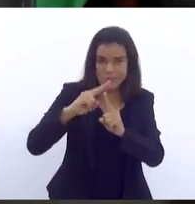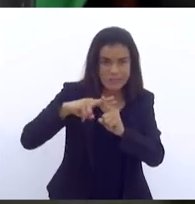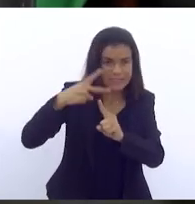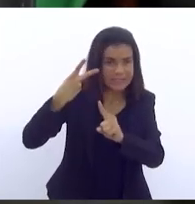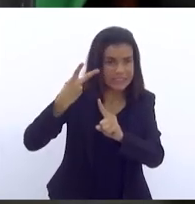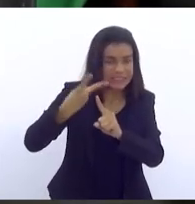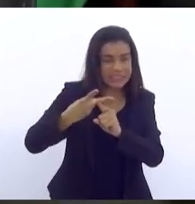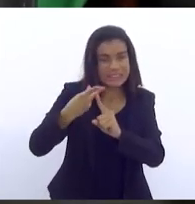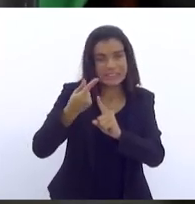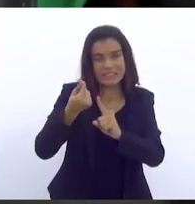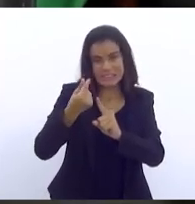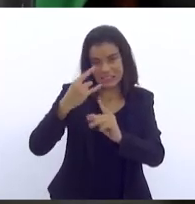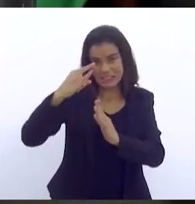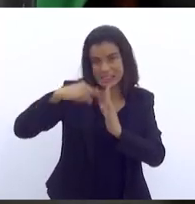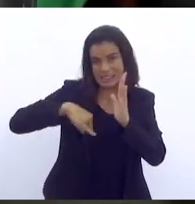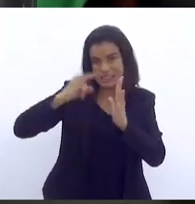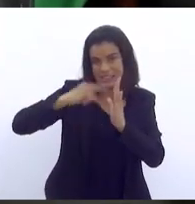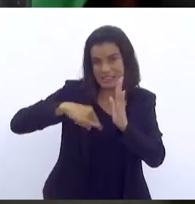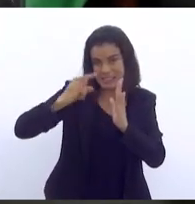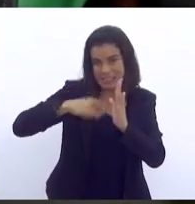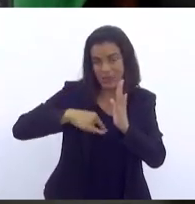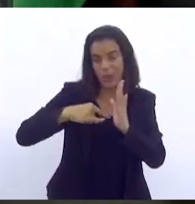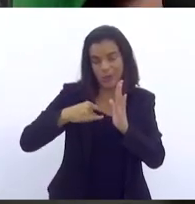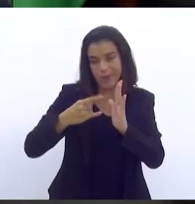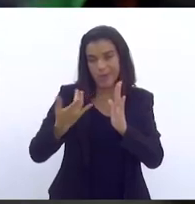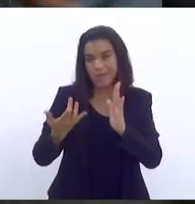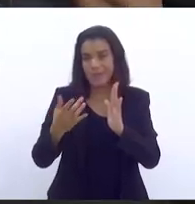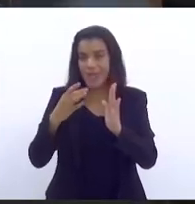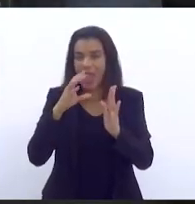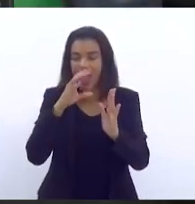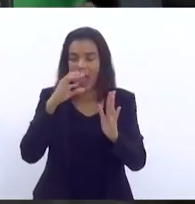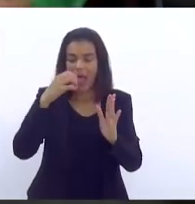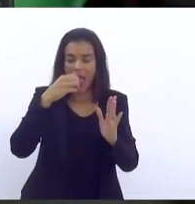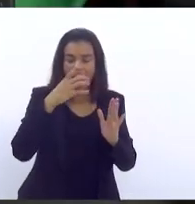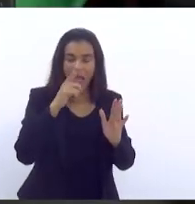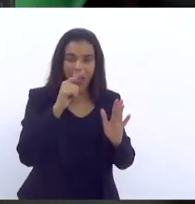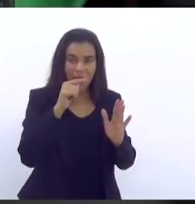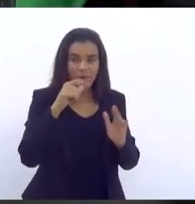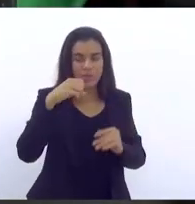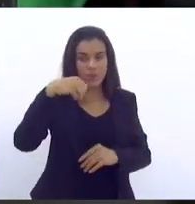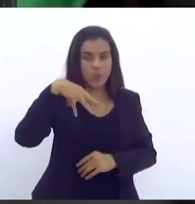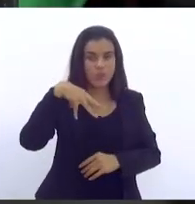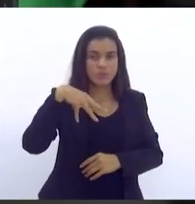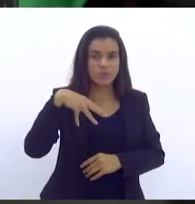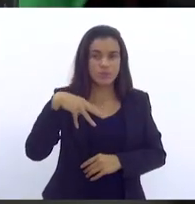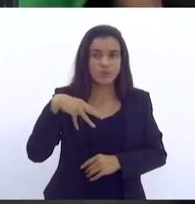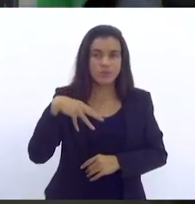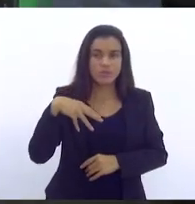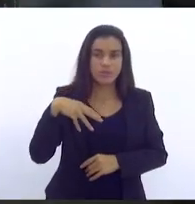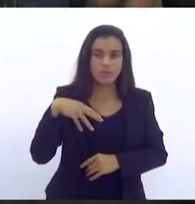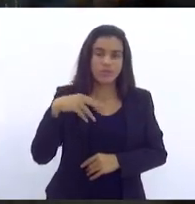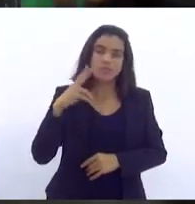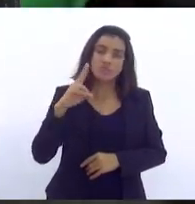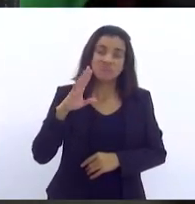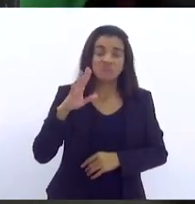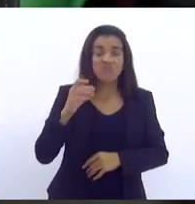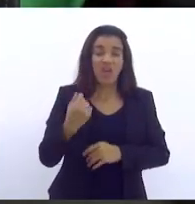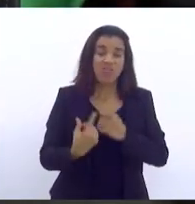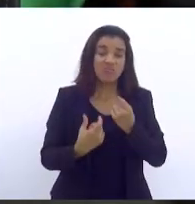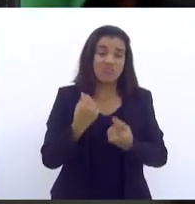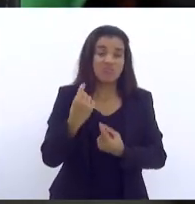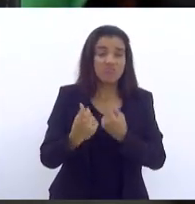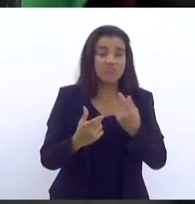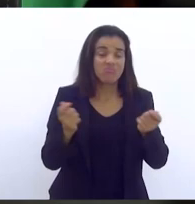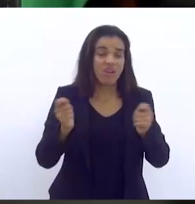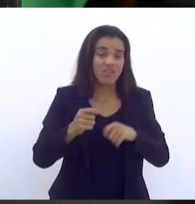duplicou para não se nós formos mais além vai ter nós vamos ter e algumas outras